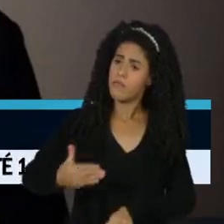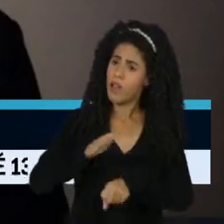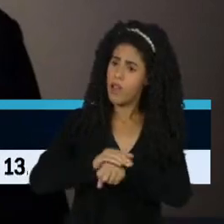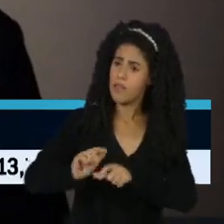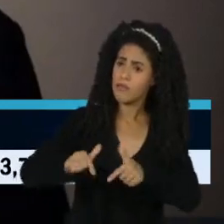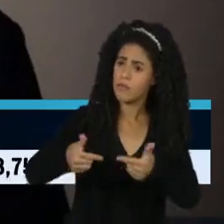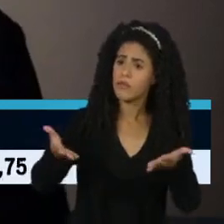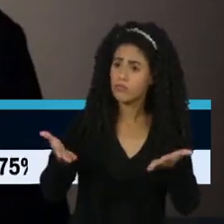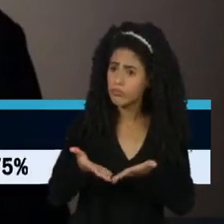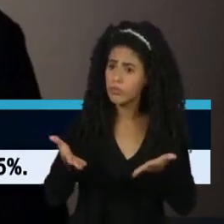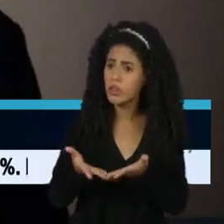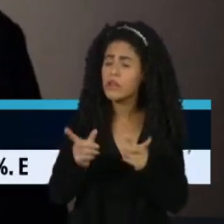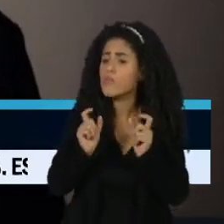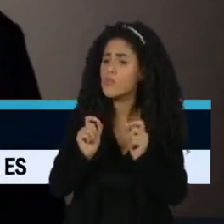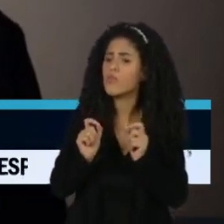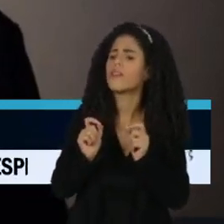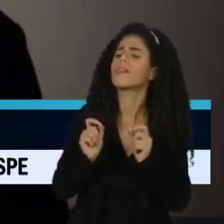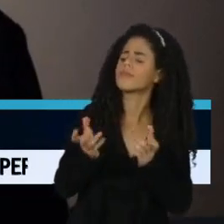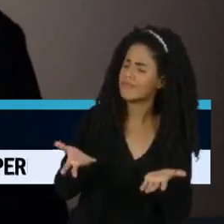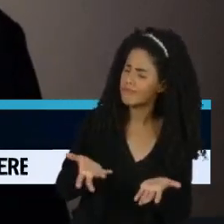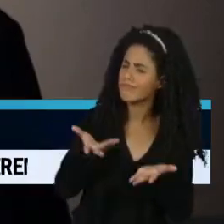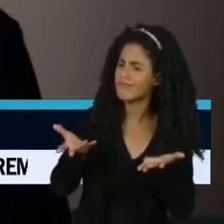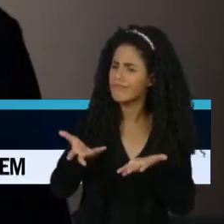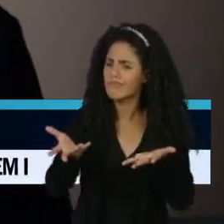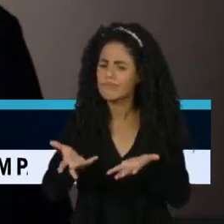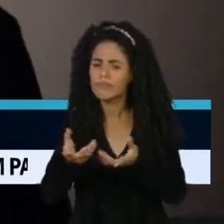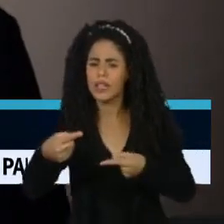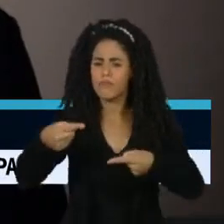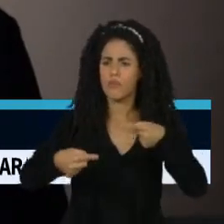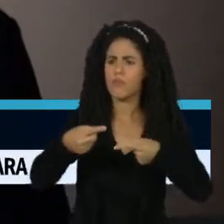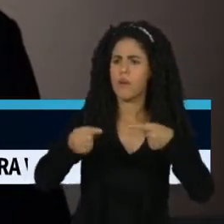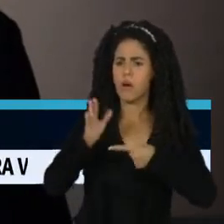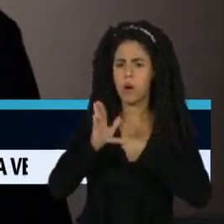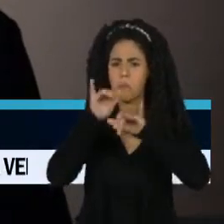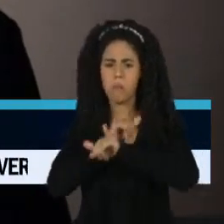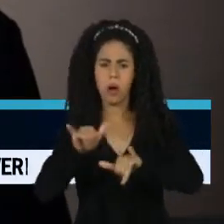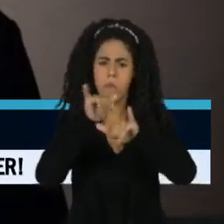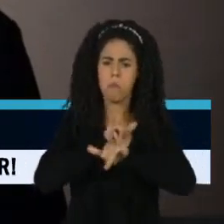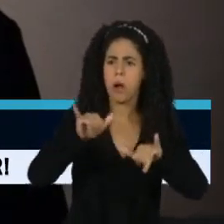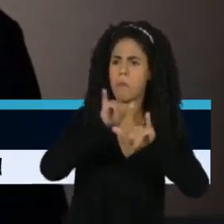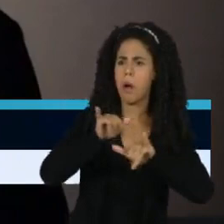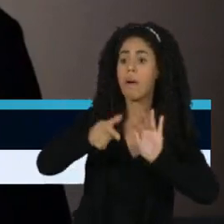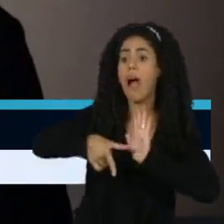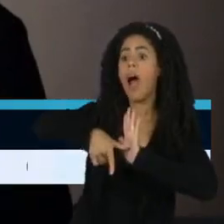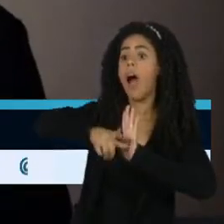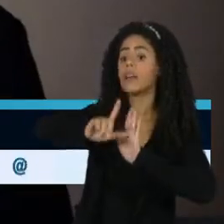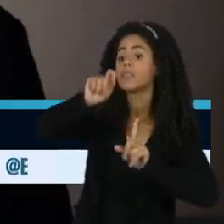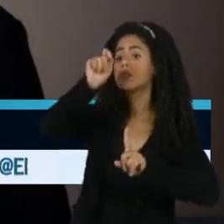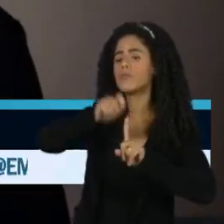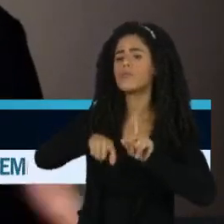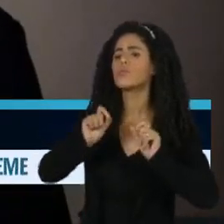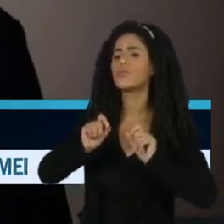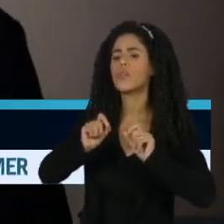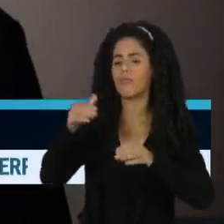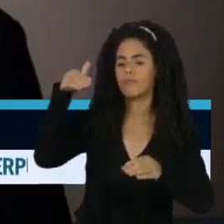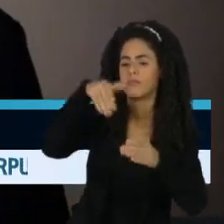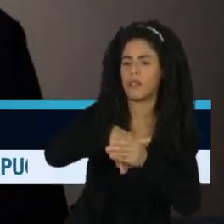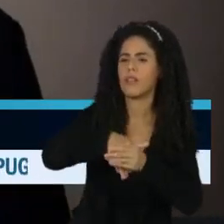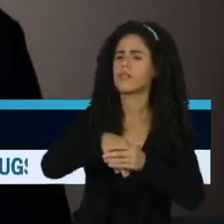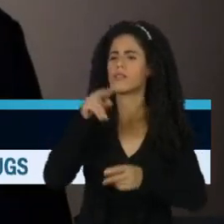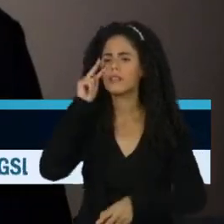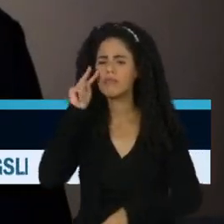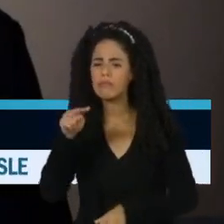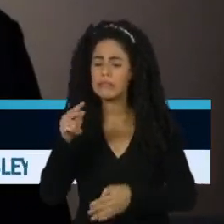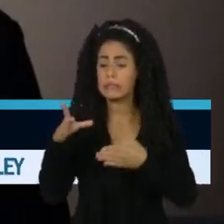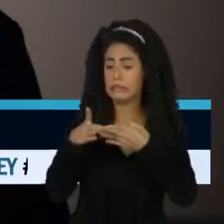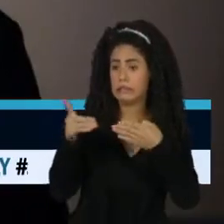econômica do governo, que tem estado muito eleitoreira, né, nestes meses finais aí, antes da eleição de outubro, para você não ter uma pressão no dólar,